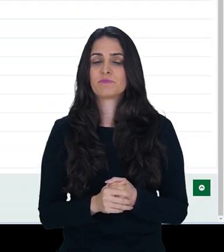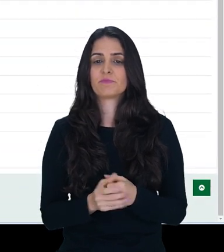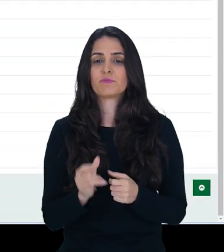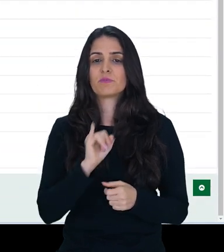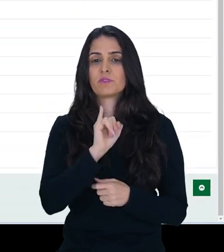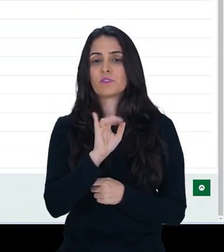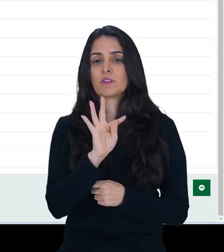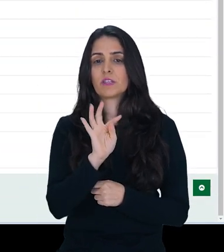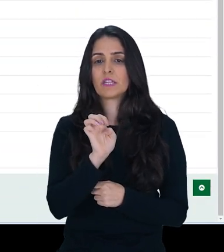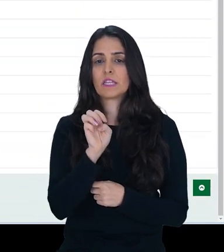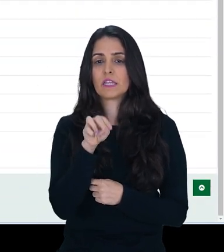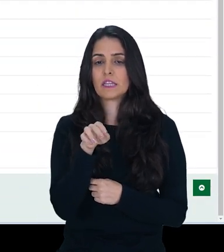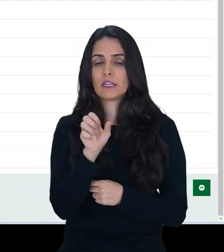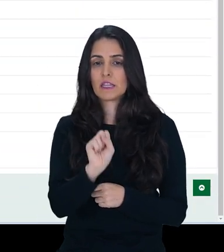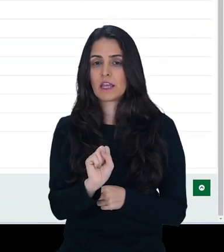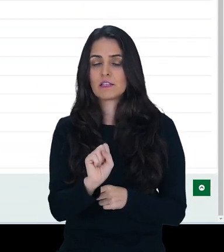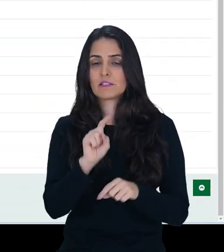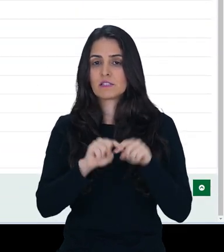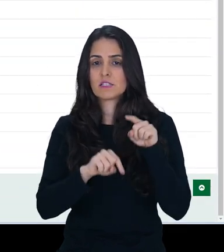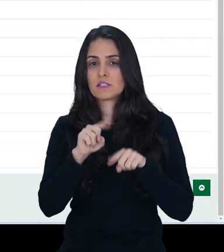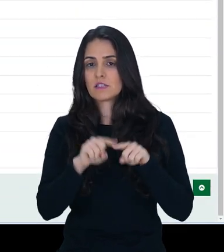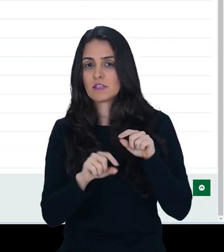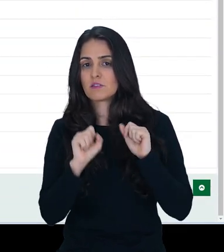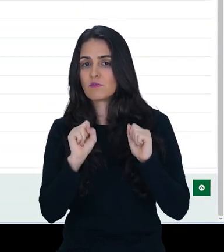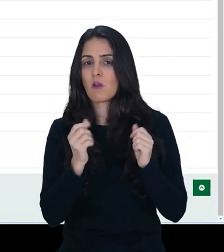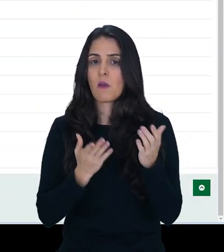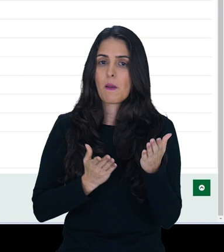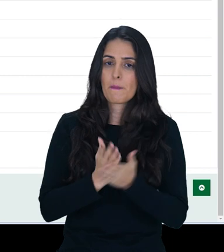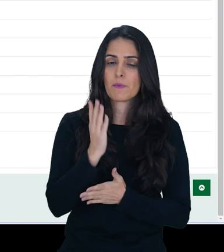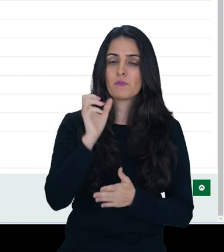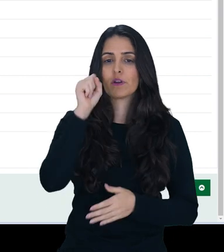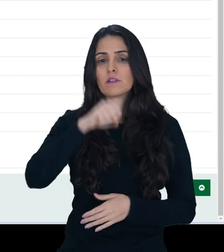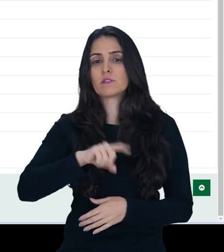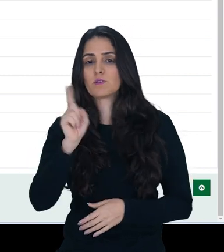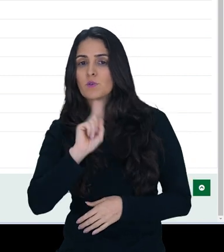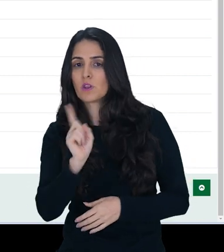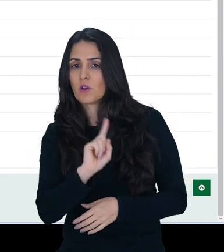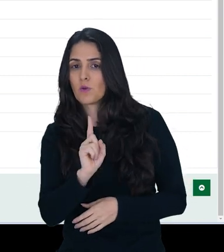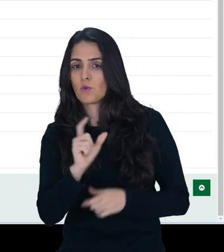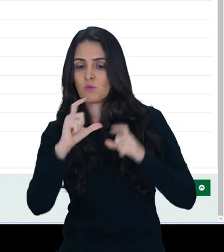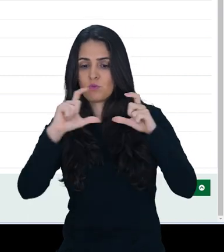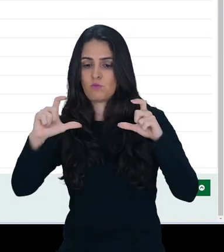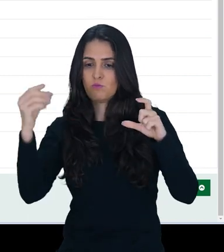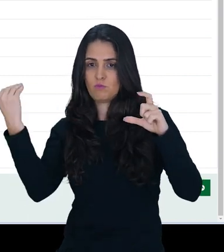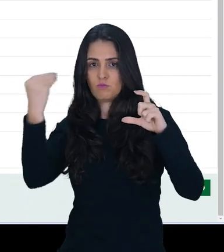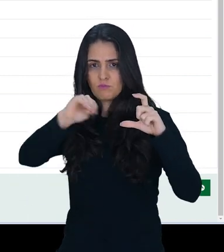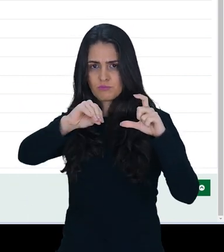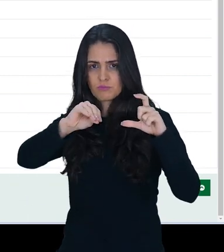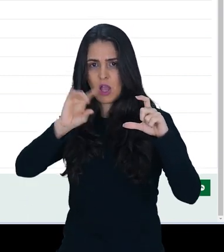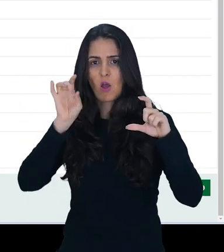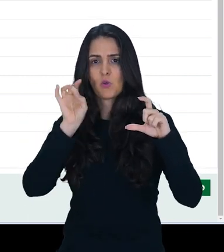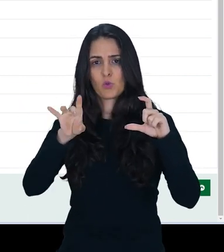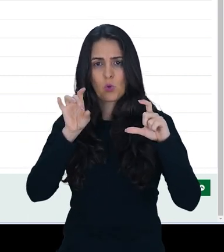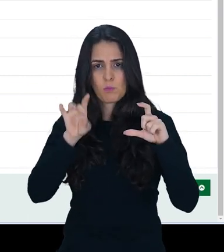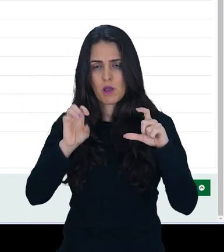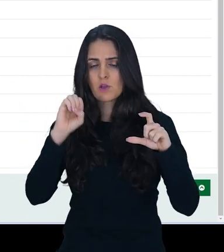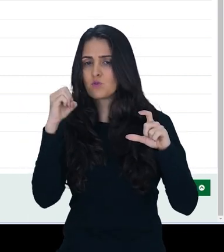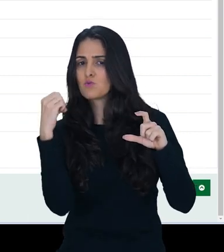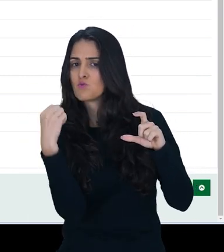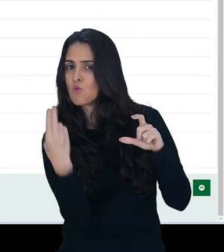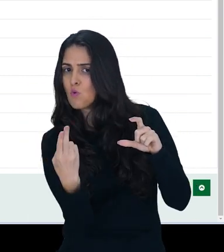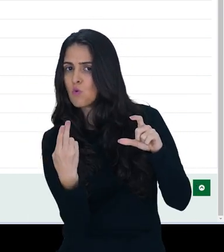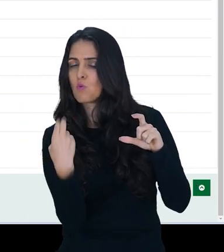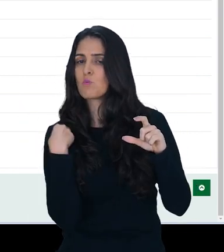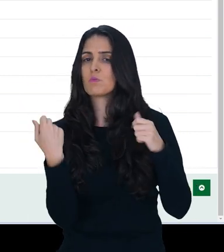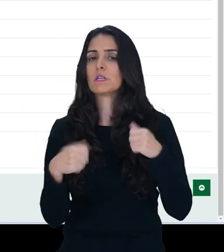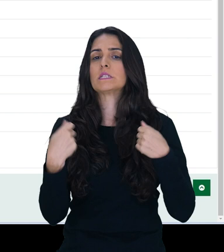de itens então aprovação necessária se você vai aprovar ou não a entrada na base de dados ou se automaticamente